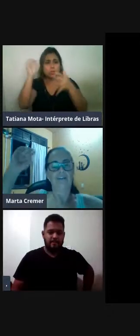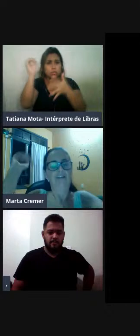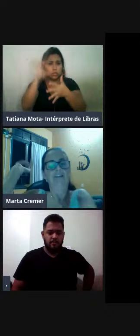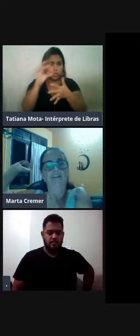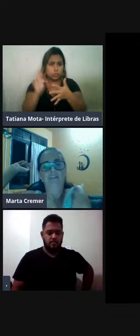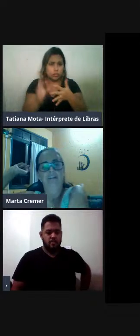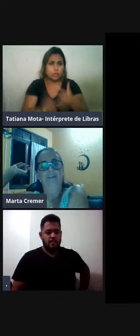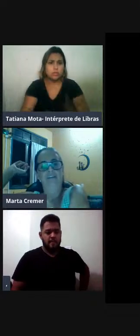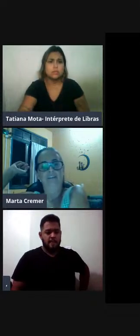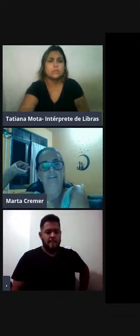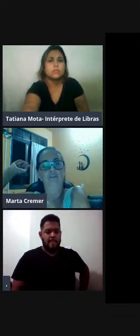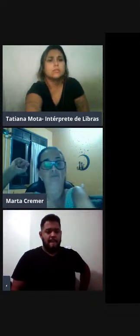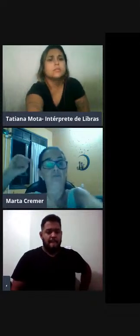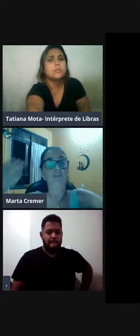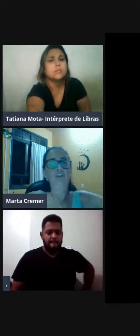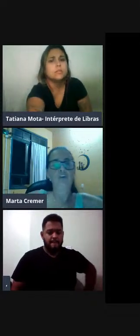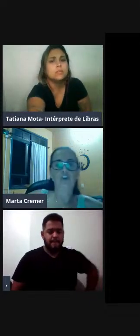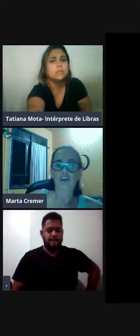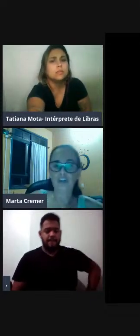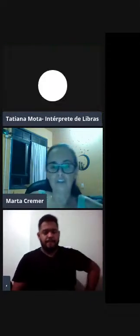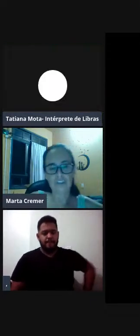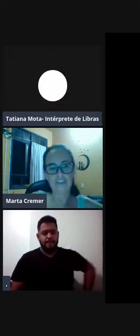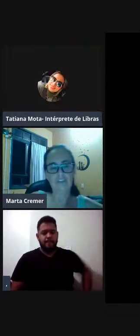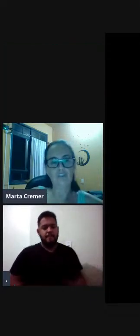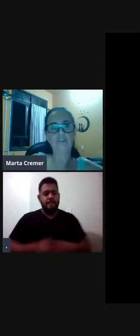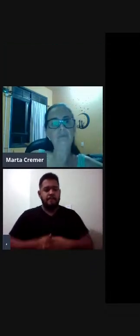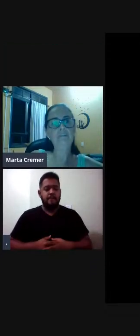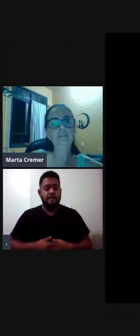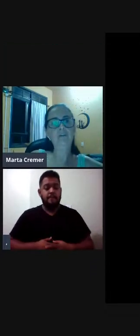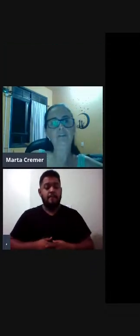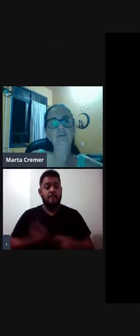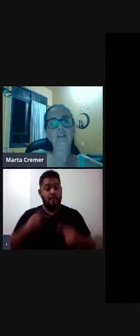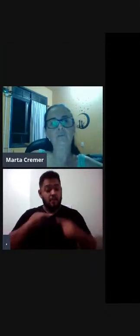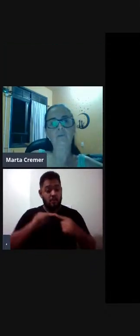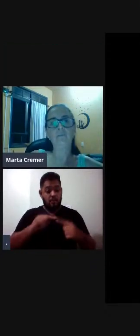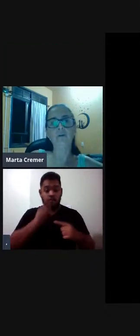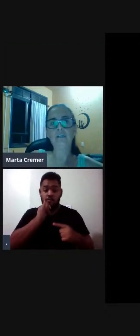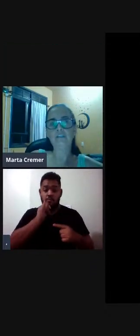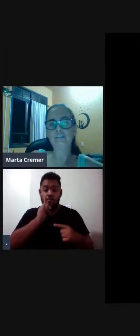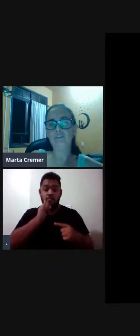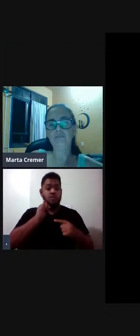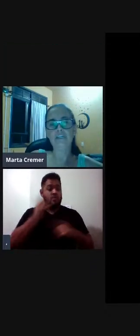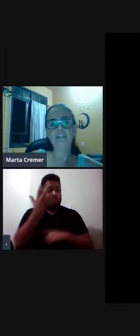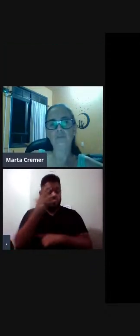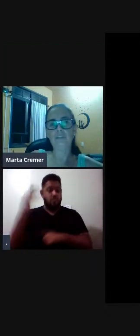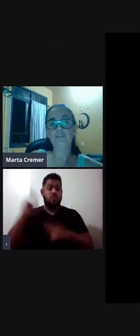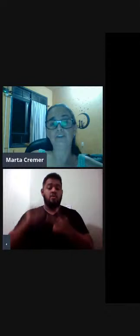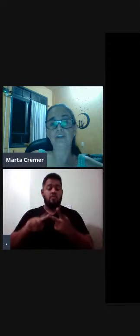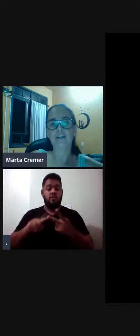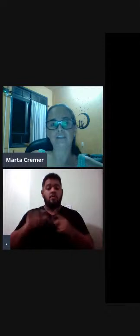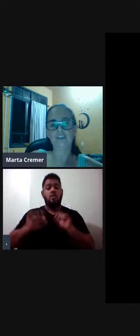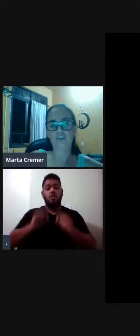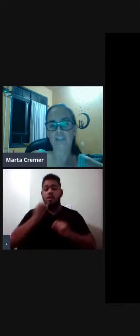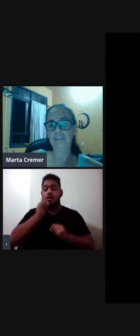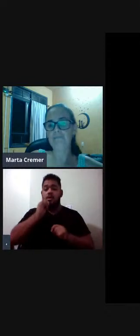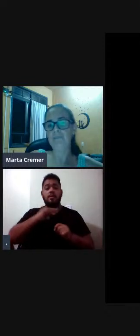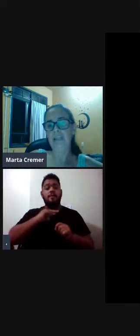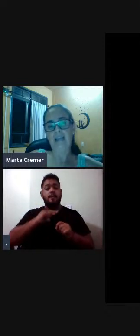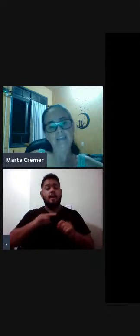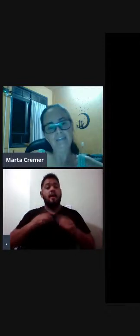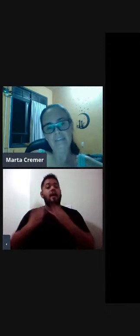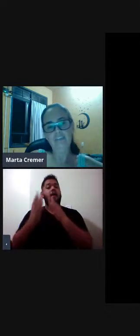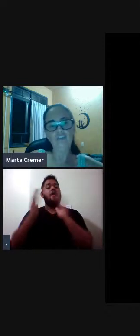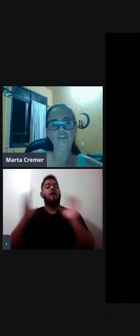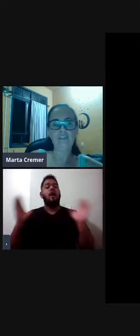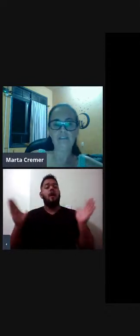sua função ecológica e dessa distribuição, então, lobodon carcinofaga, chamada foca caranguejeira,